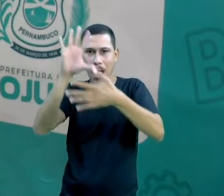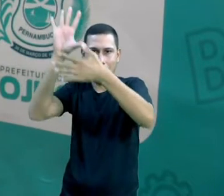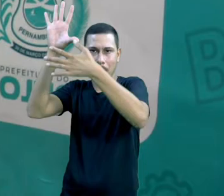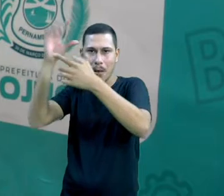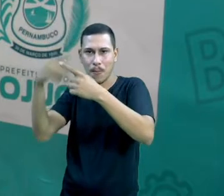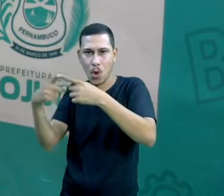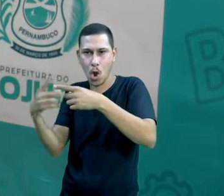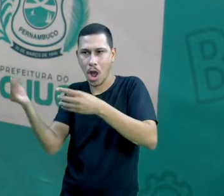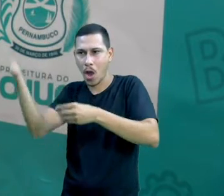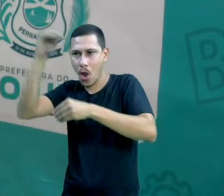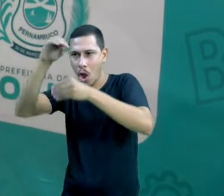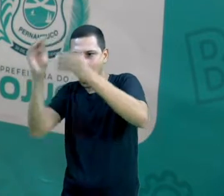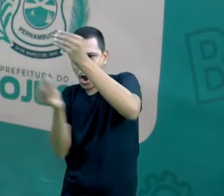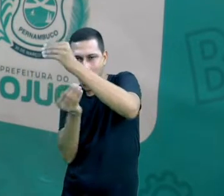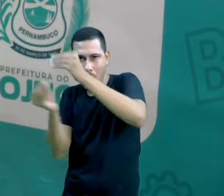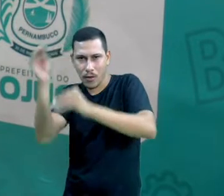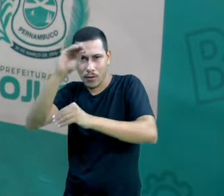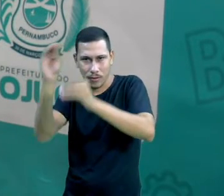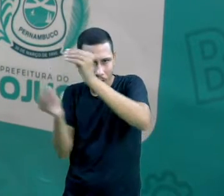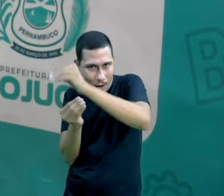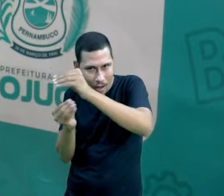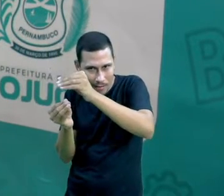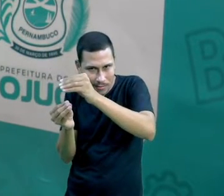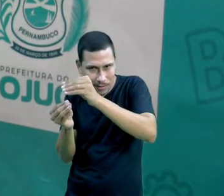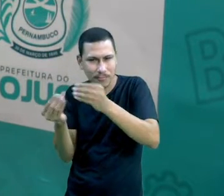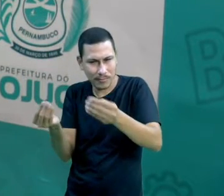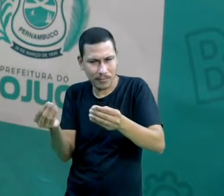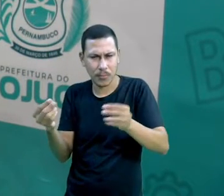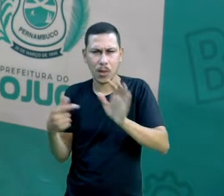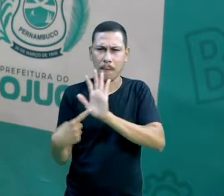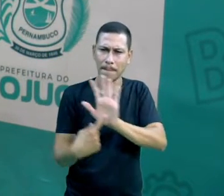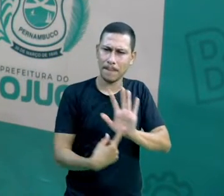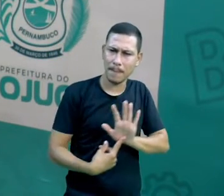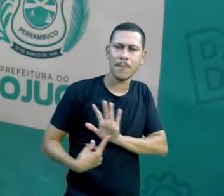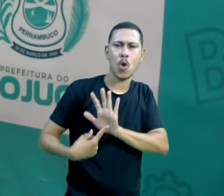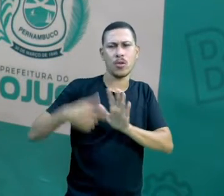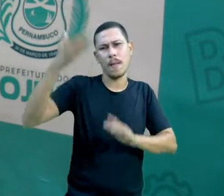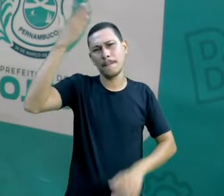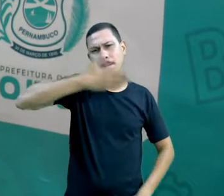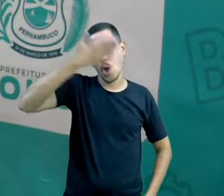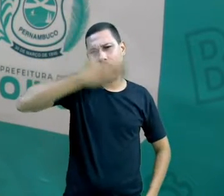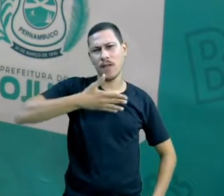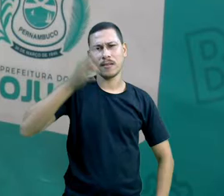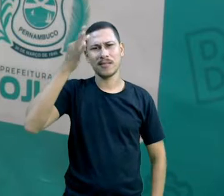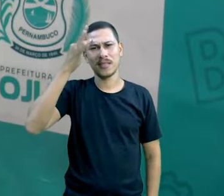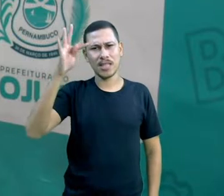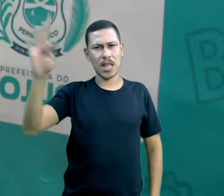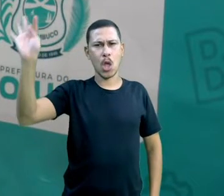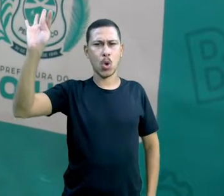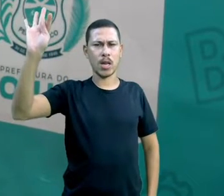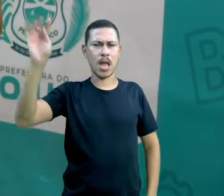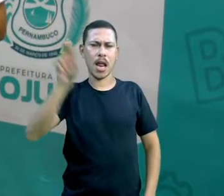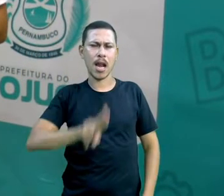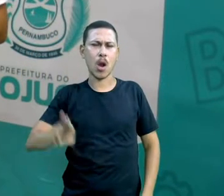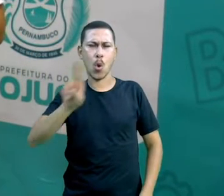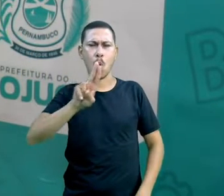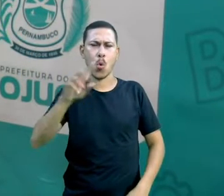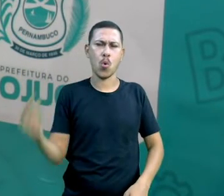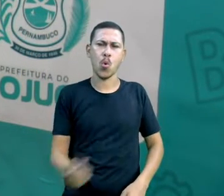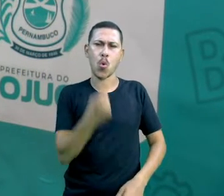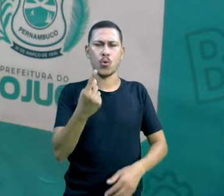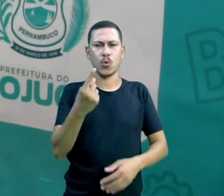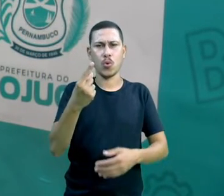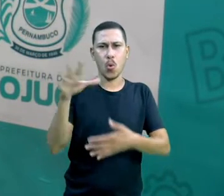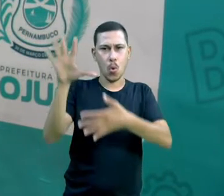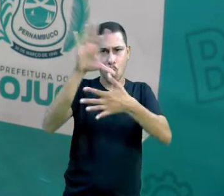isso corrobora, no caso assim, evidencia ainda mais essa teoria. Certo? Depois